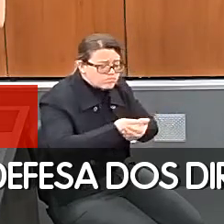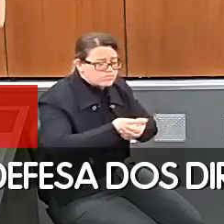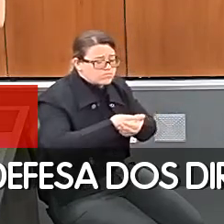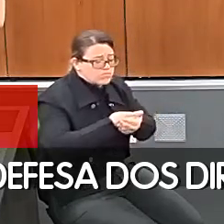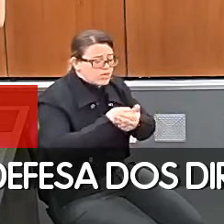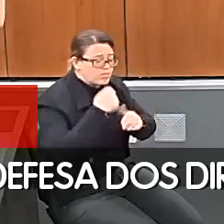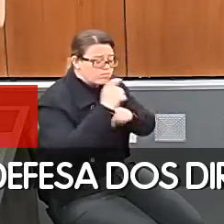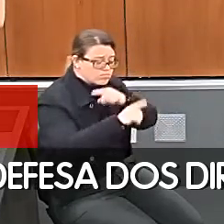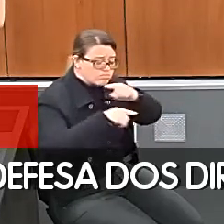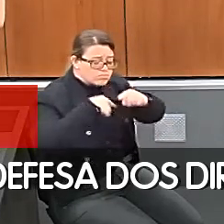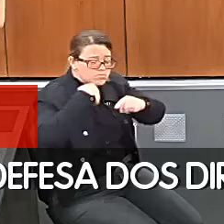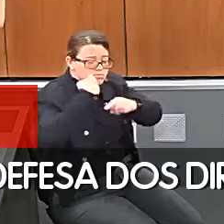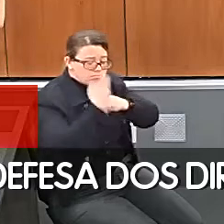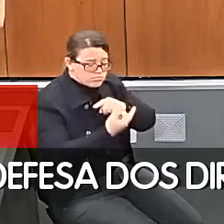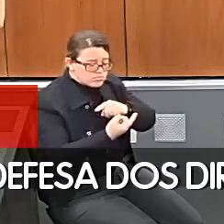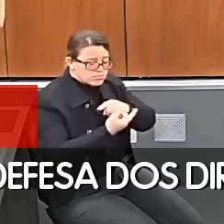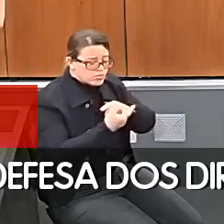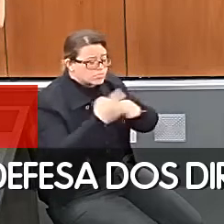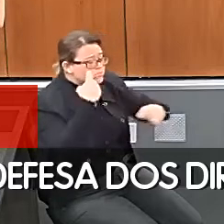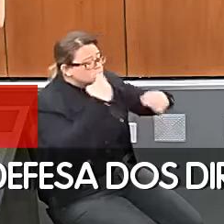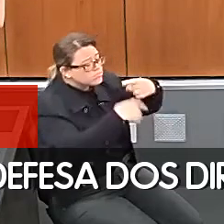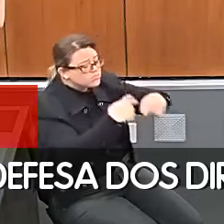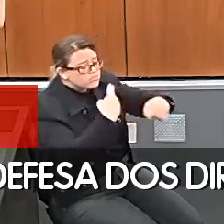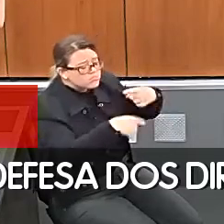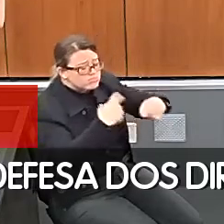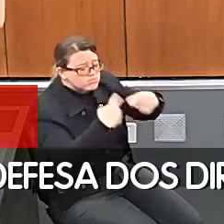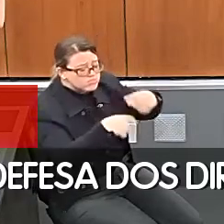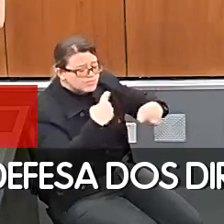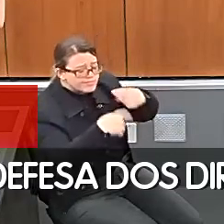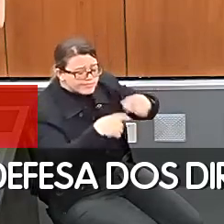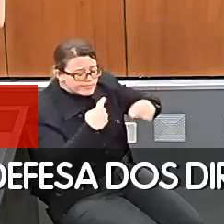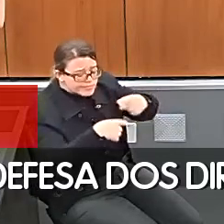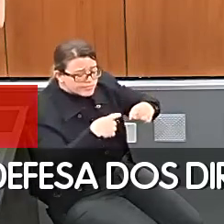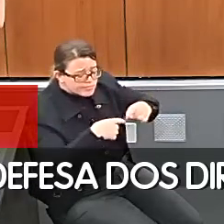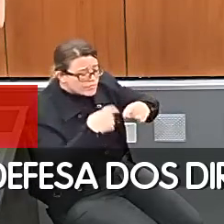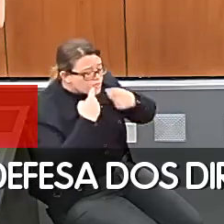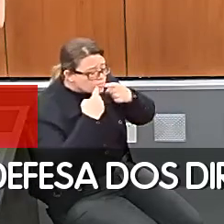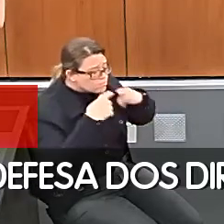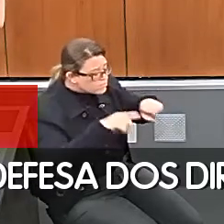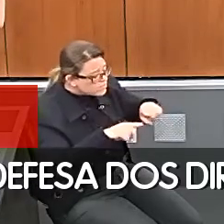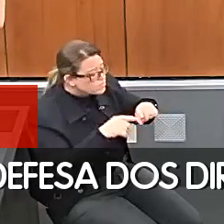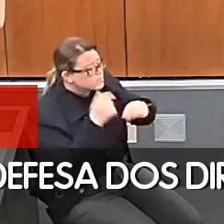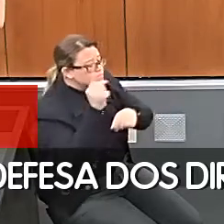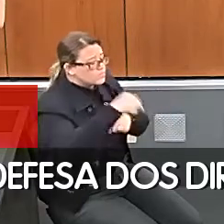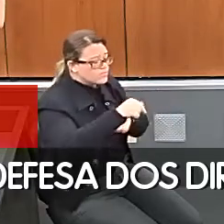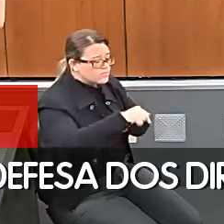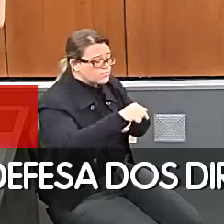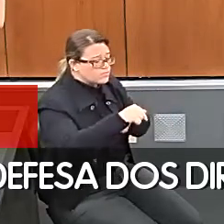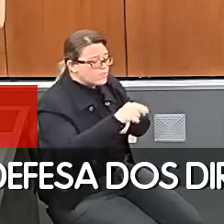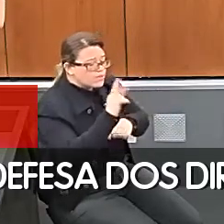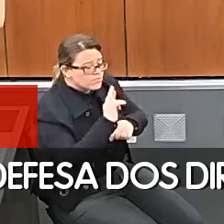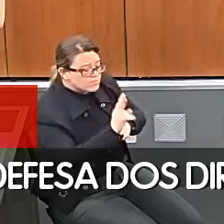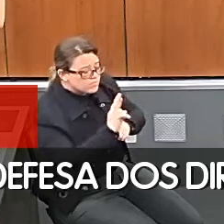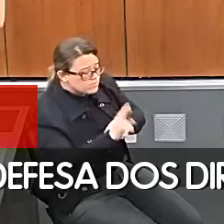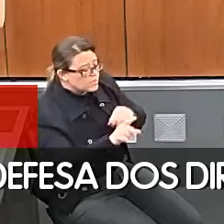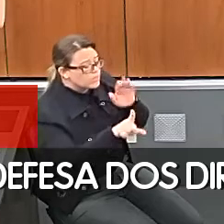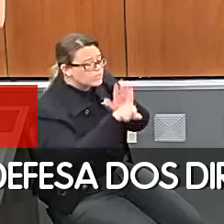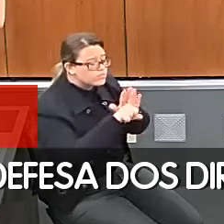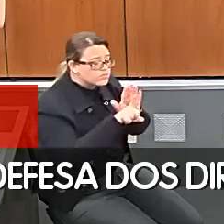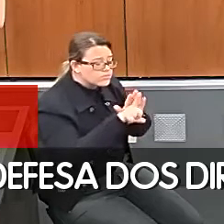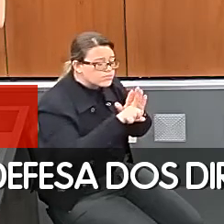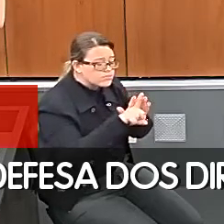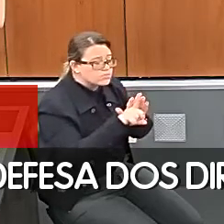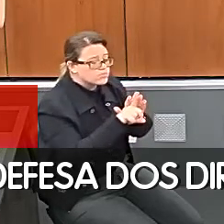aí, depois, a gente fosse discutindo aqui e aí poderia estar gerando os requerimentos para a gente estar dando encaminhamento para estar